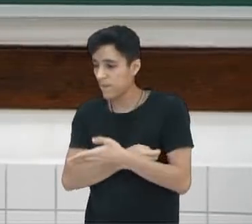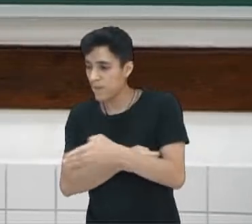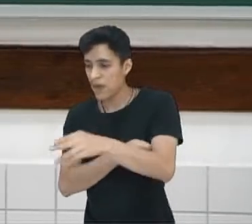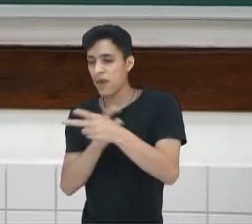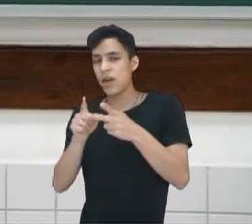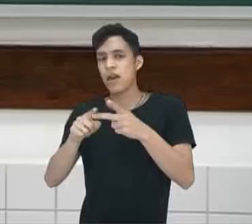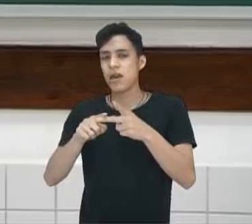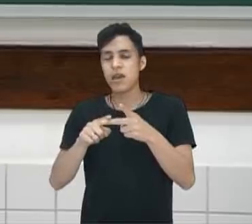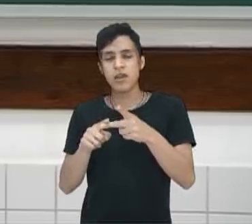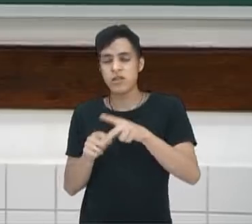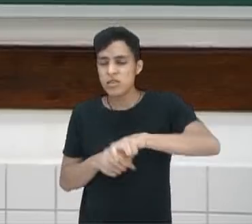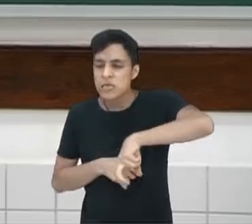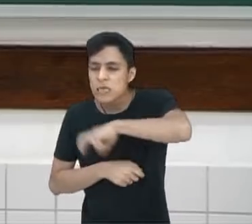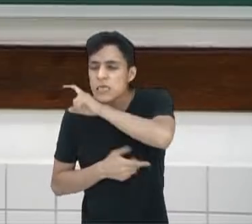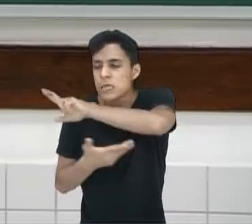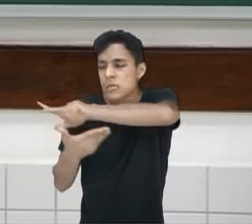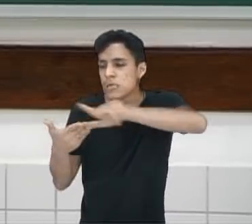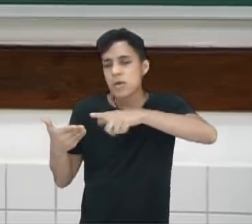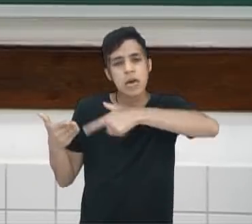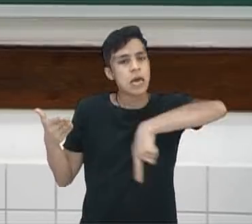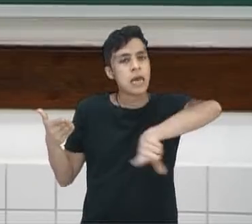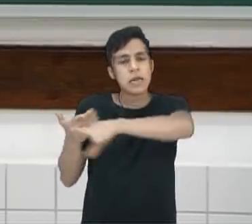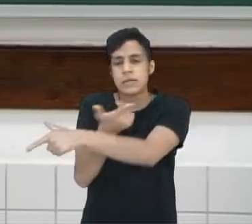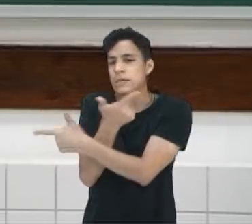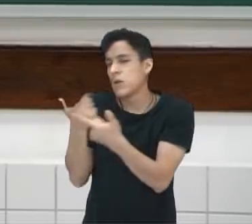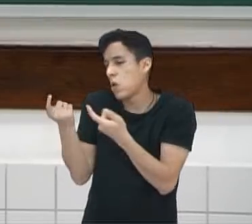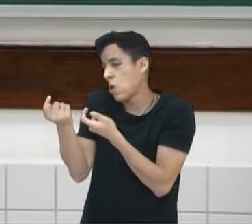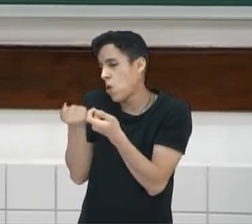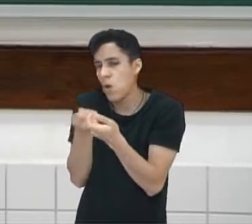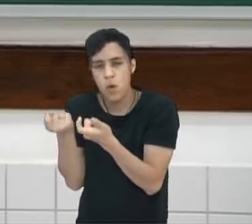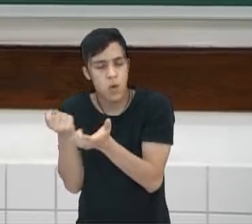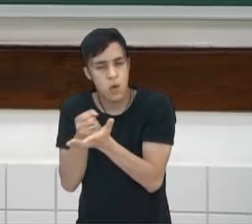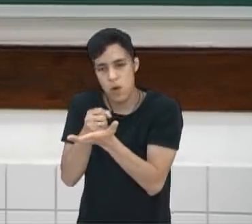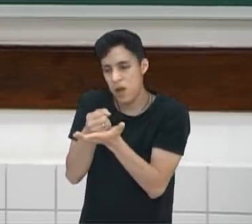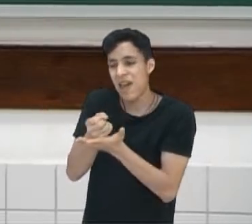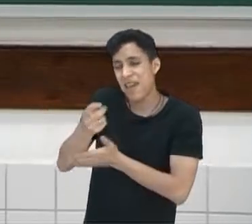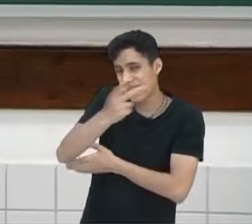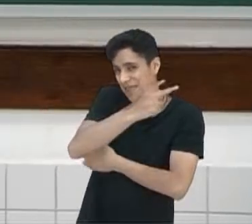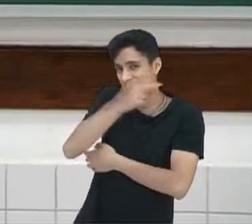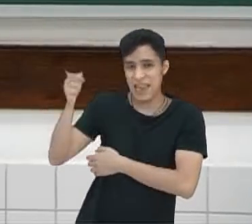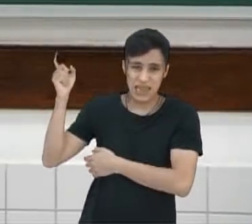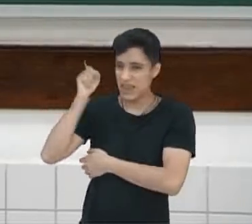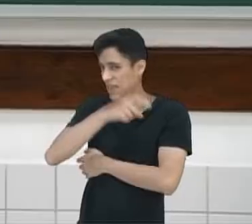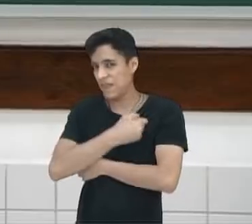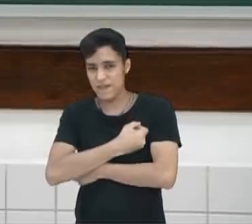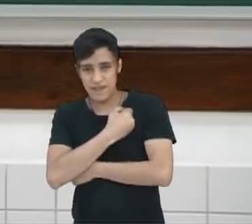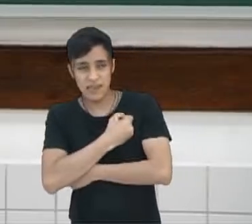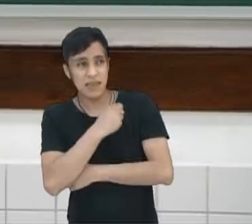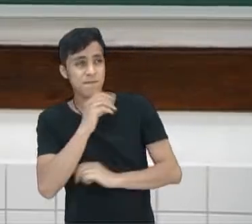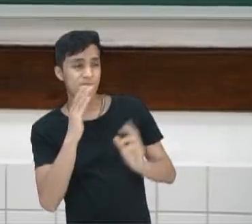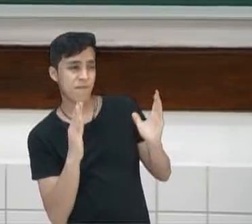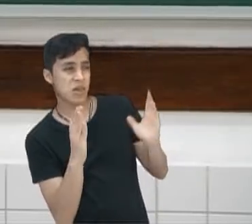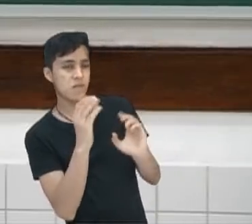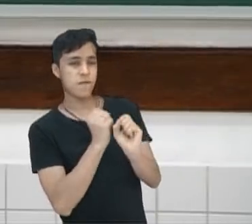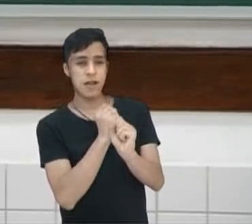peixes, outros animais não têm esse controle, né? O que torna para eles a vida mais difícil em certas épocas do